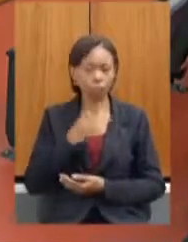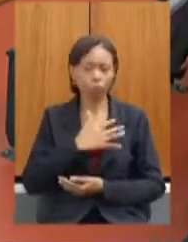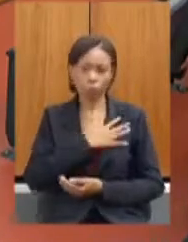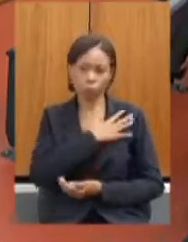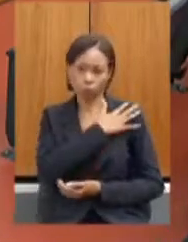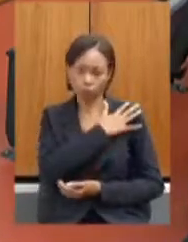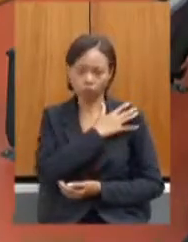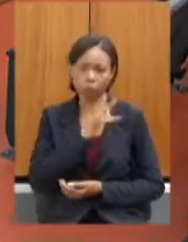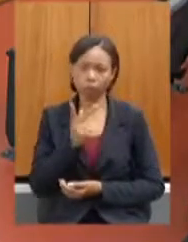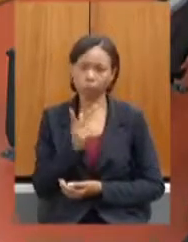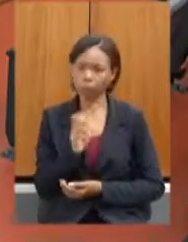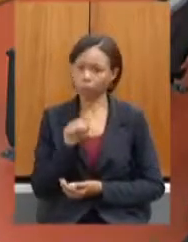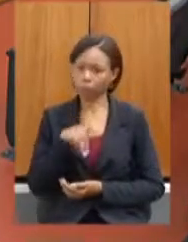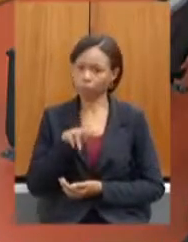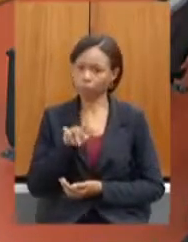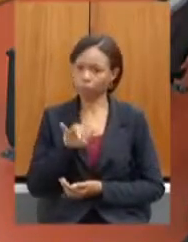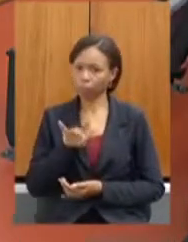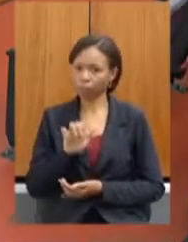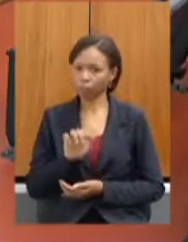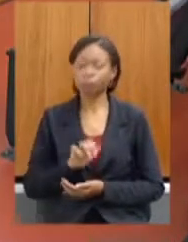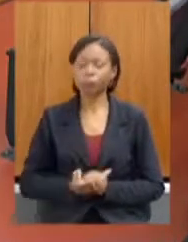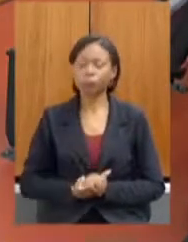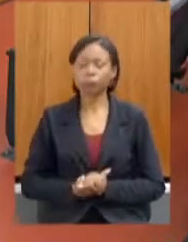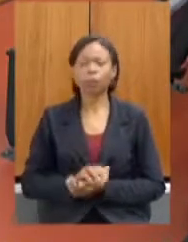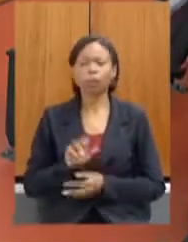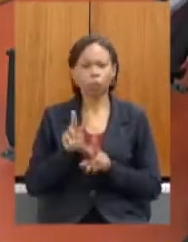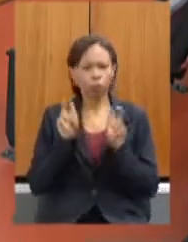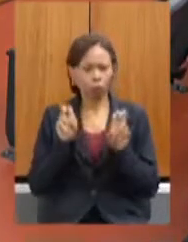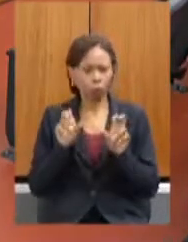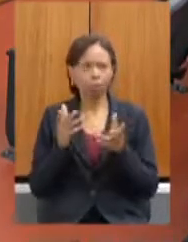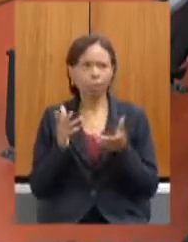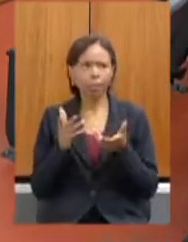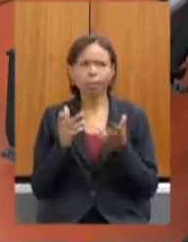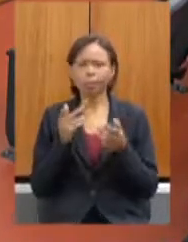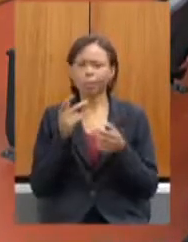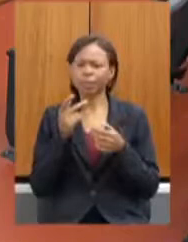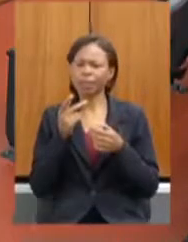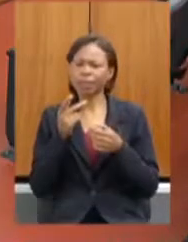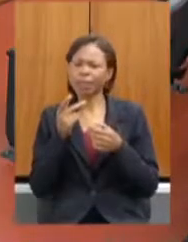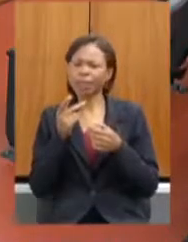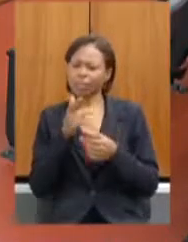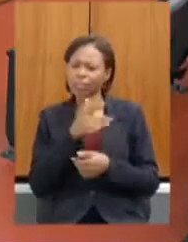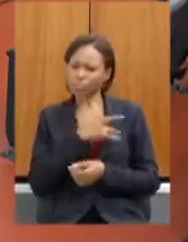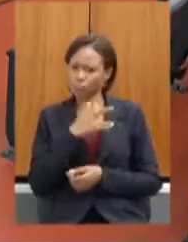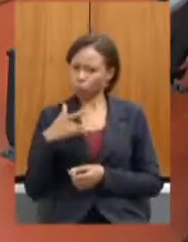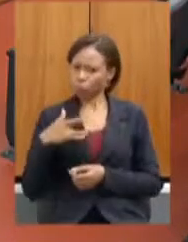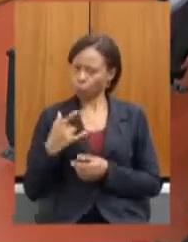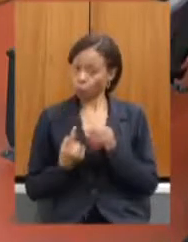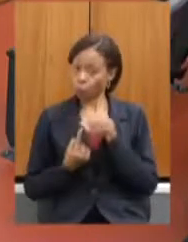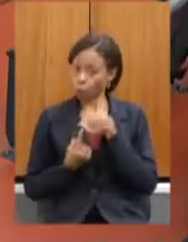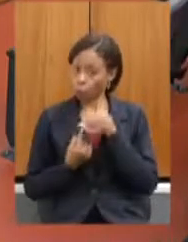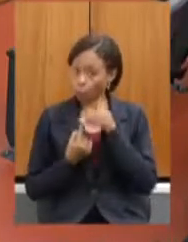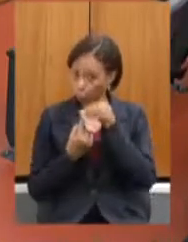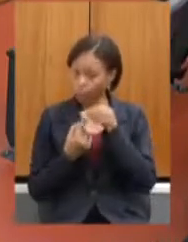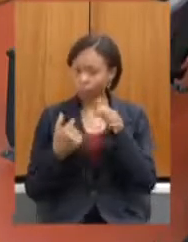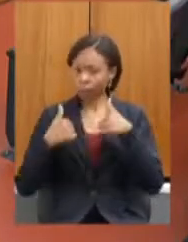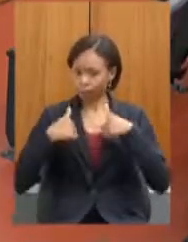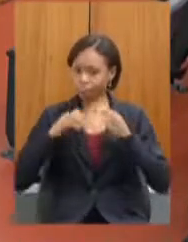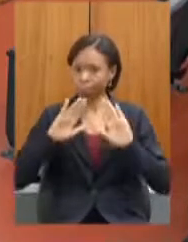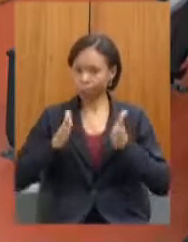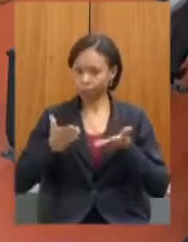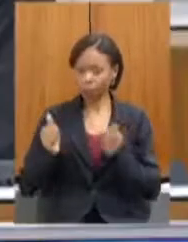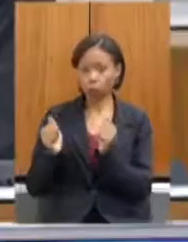Henrique é em relação a essa ideia né da Saúde única e eu já tive com as